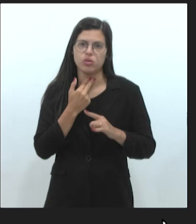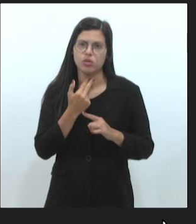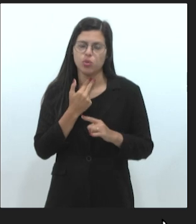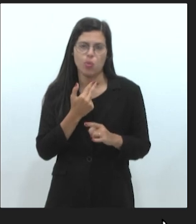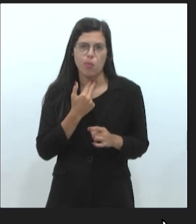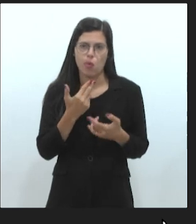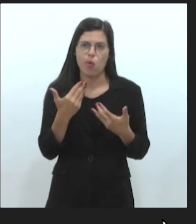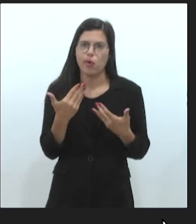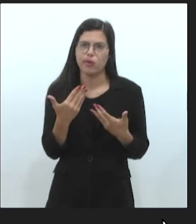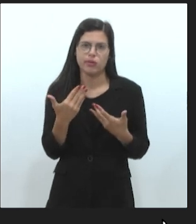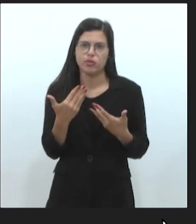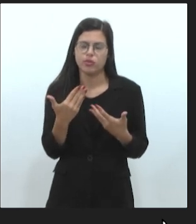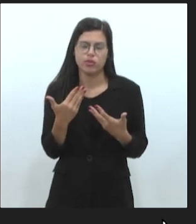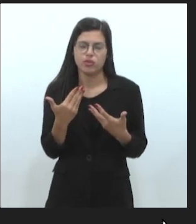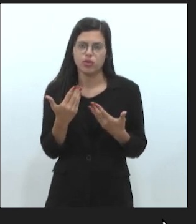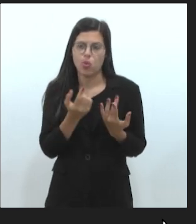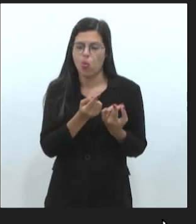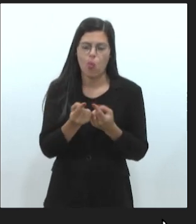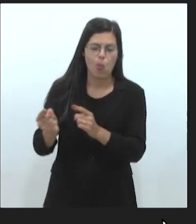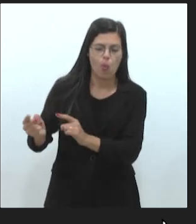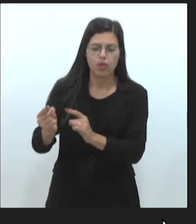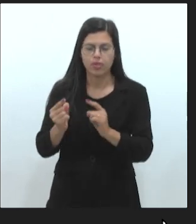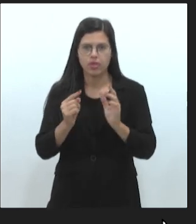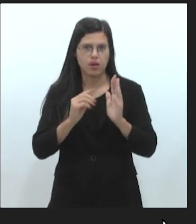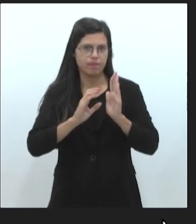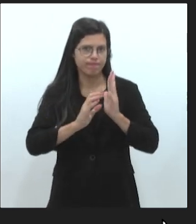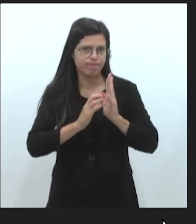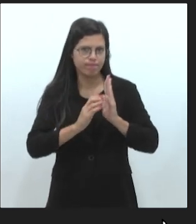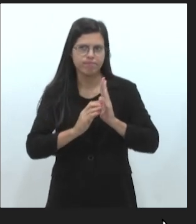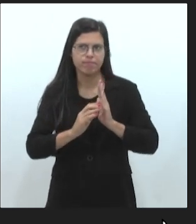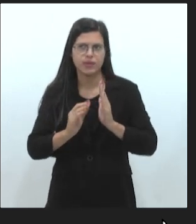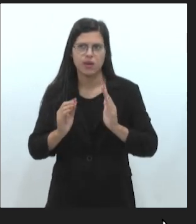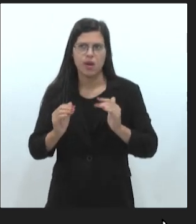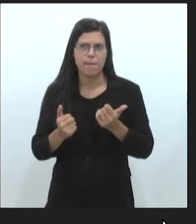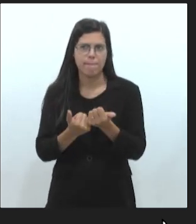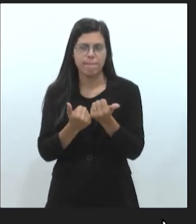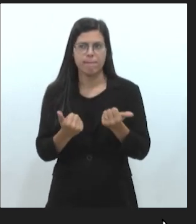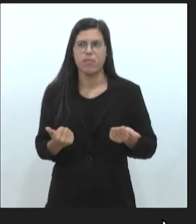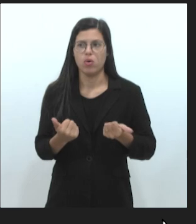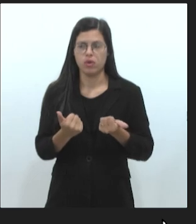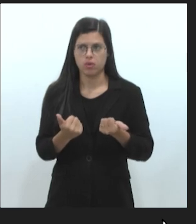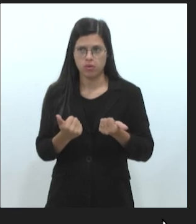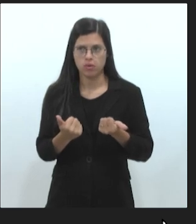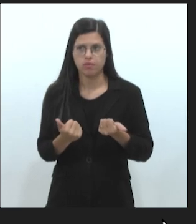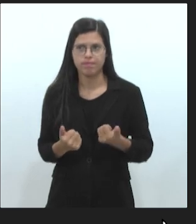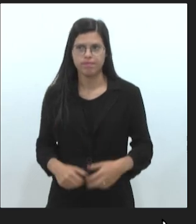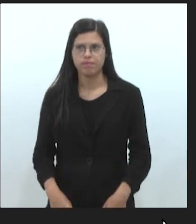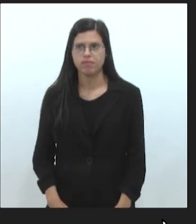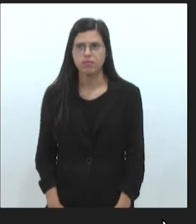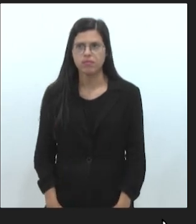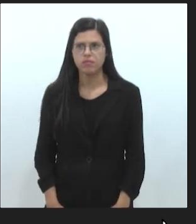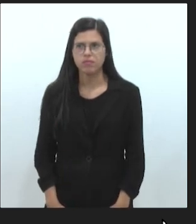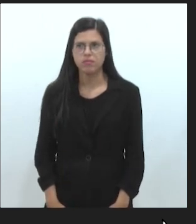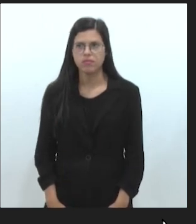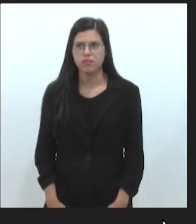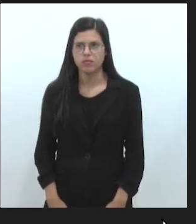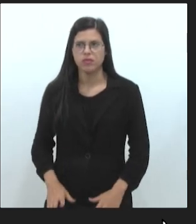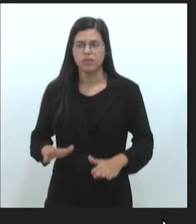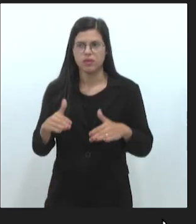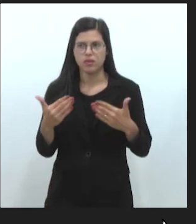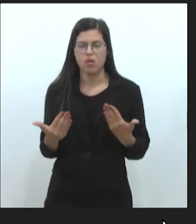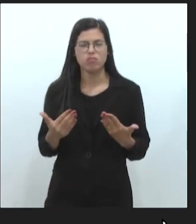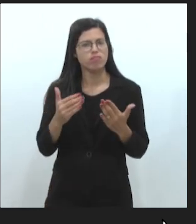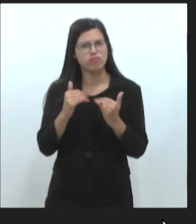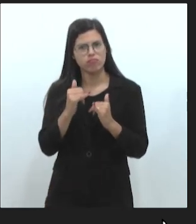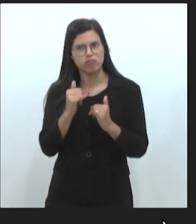apoiam e aquilo que nossos amigos, nossa base política não apoiam. Então, parte do